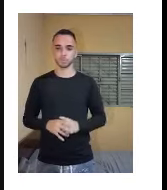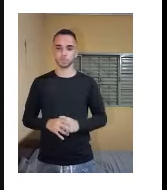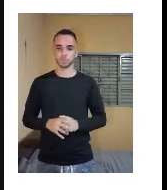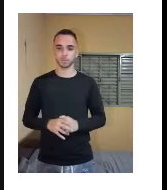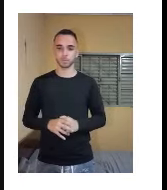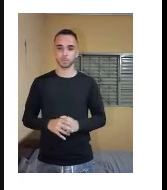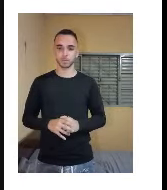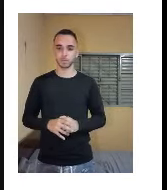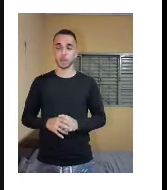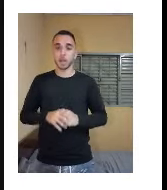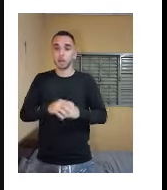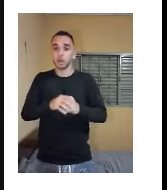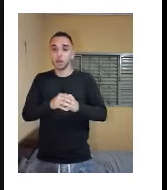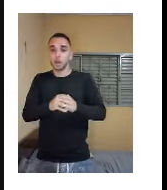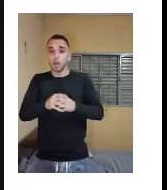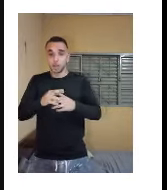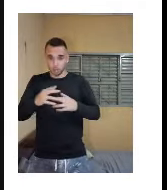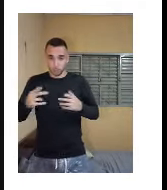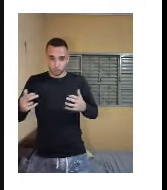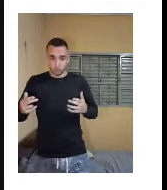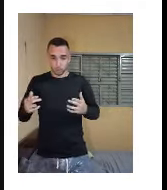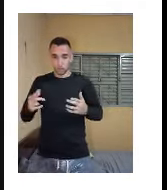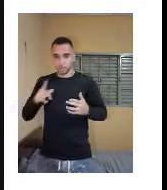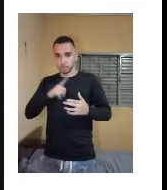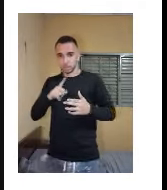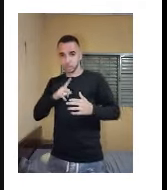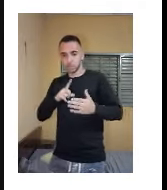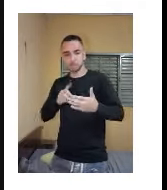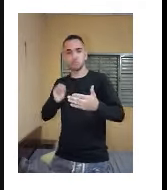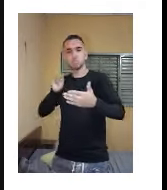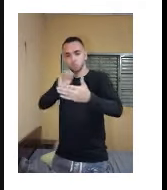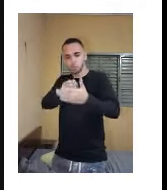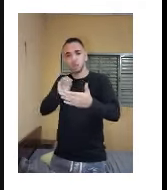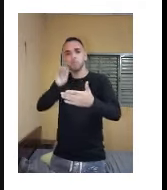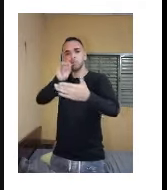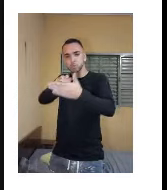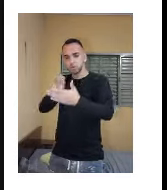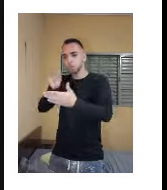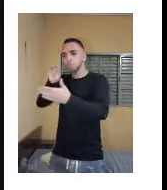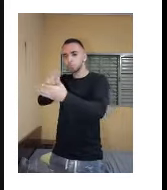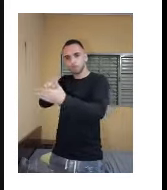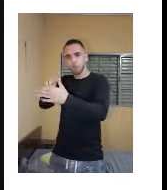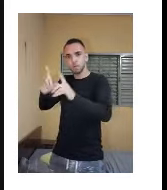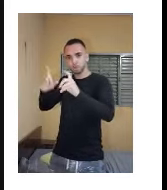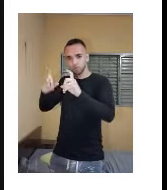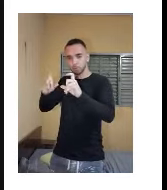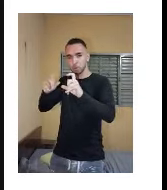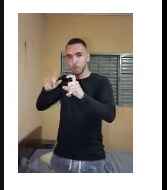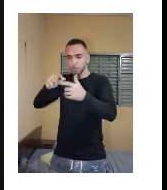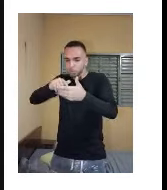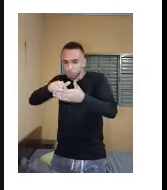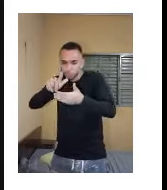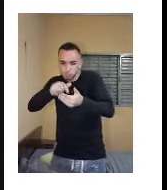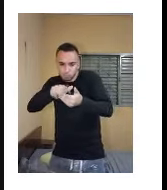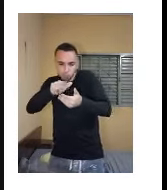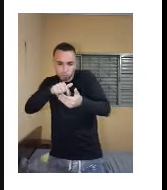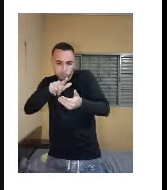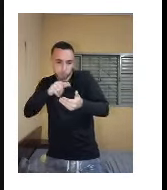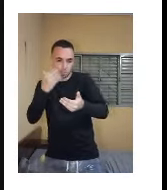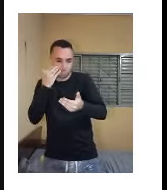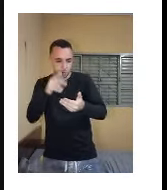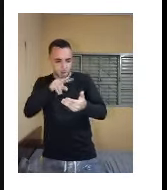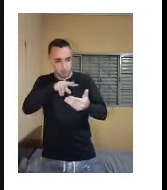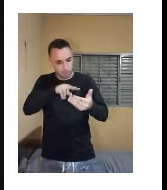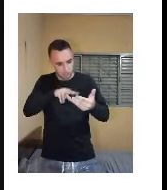publicação, foram utilizadas, né, acessadas, lidas e extraídas as informações, as